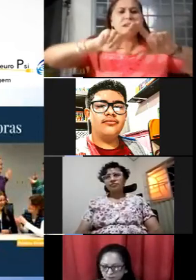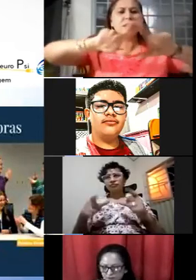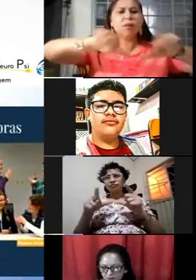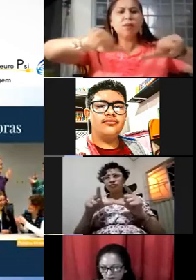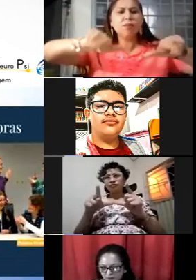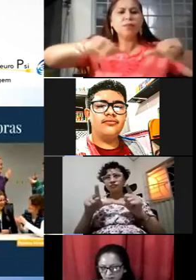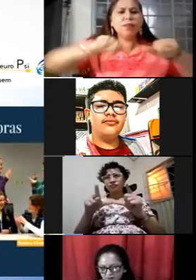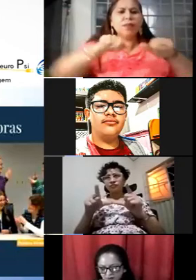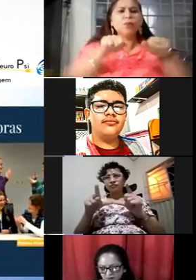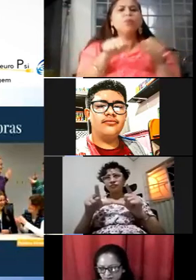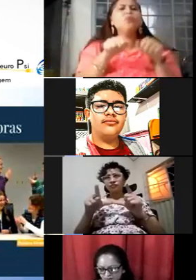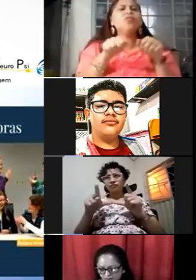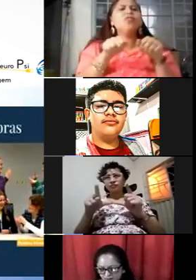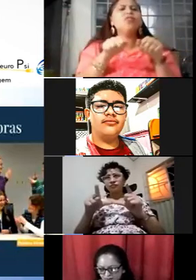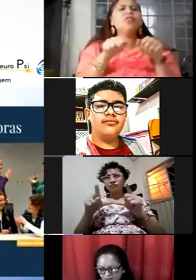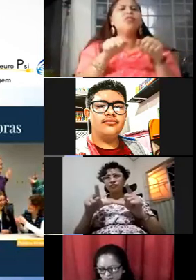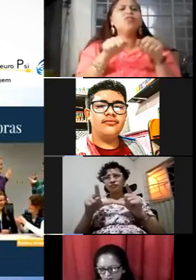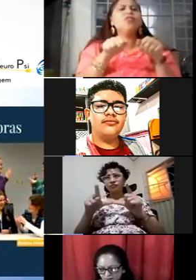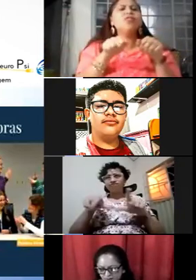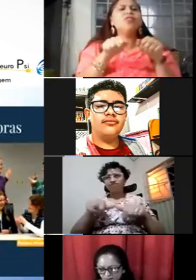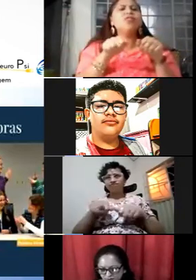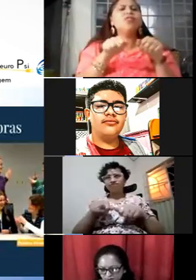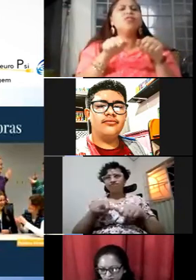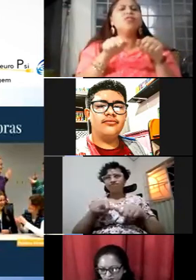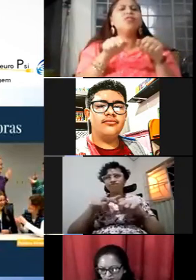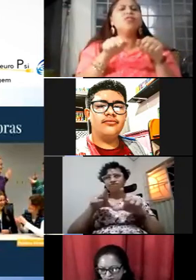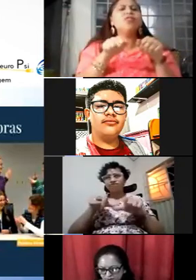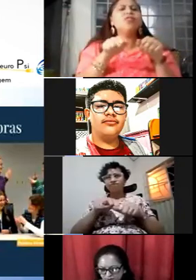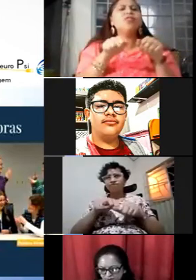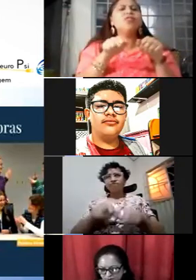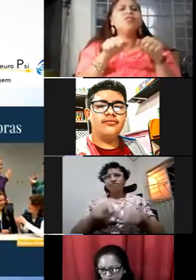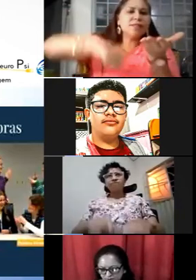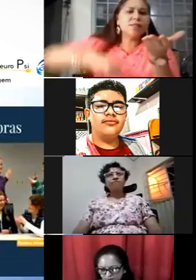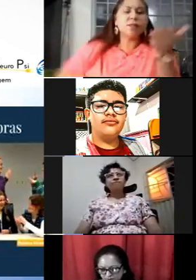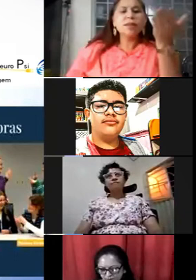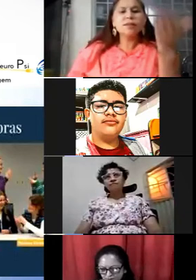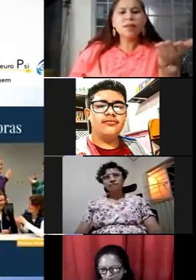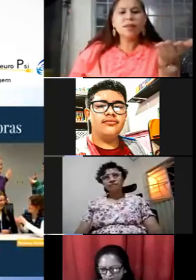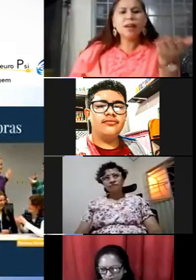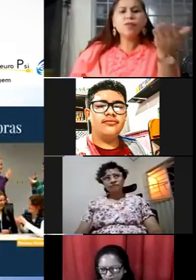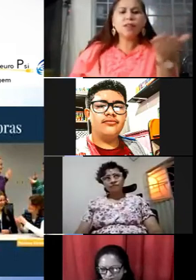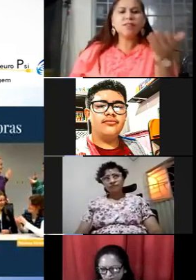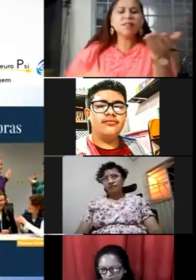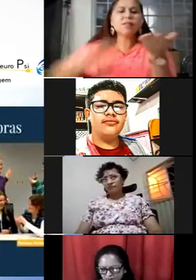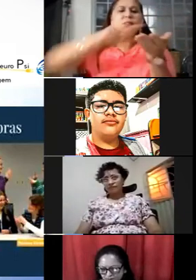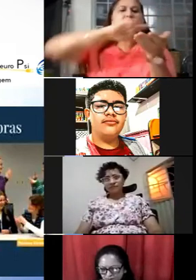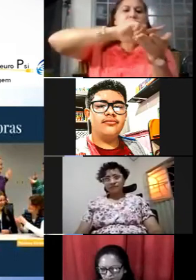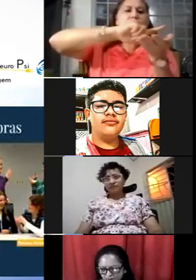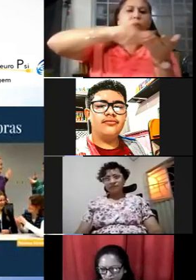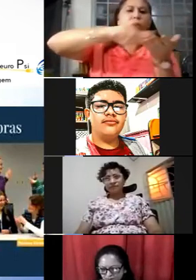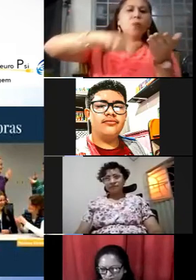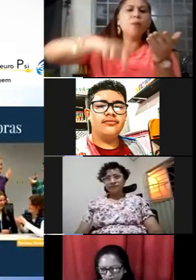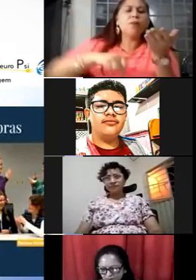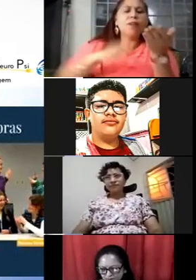configuração em L, ó, tá tudo vazio, né? Aqui, se for o prato, tá vazio. Se aqui for classificação de papel,